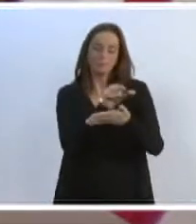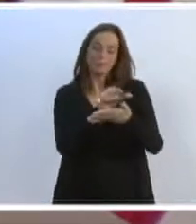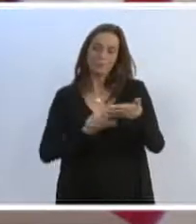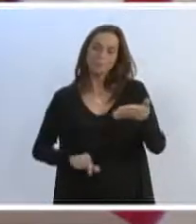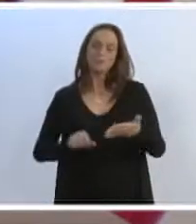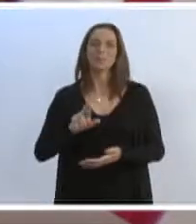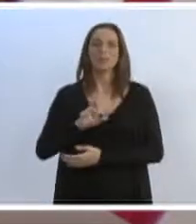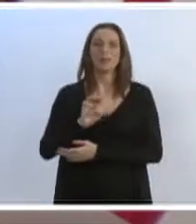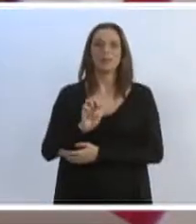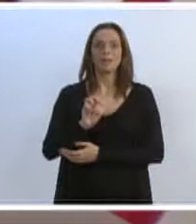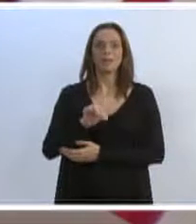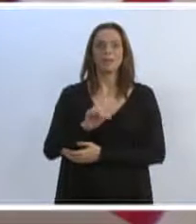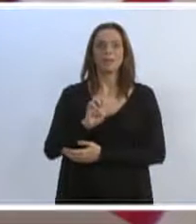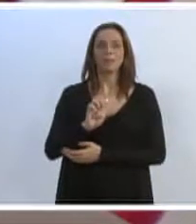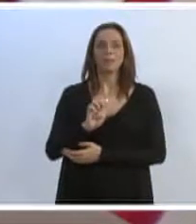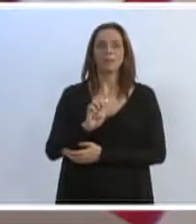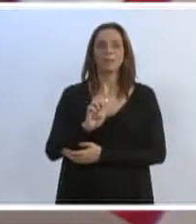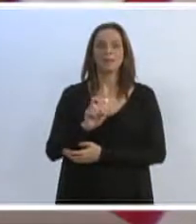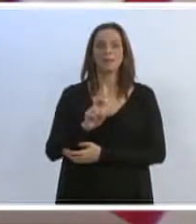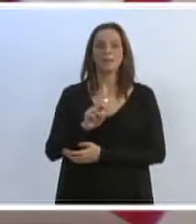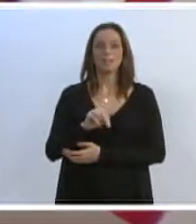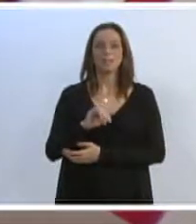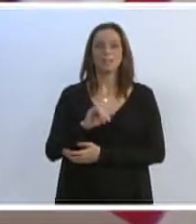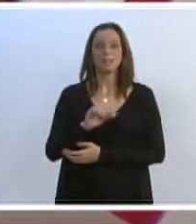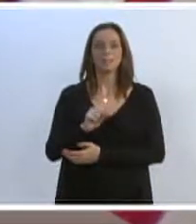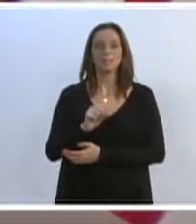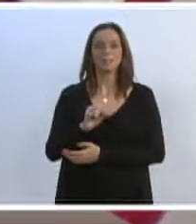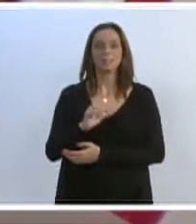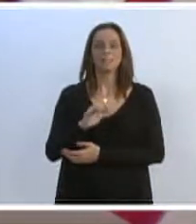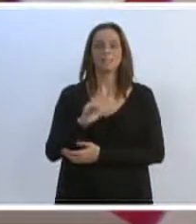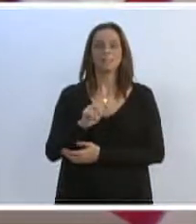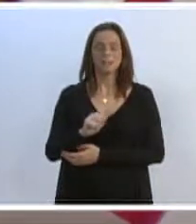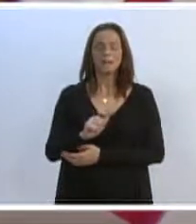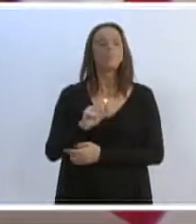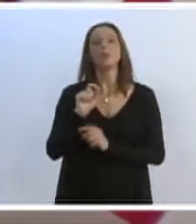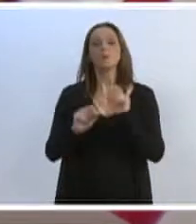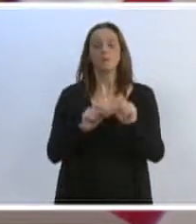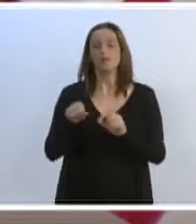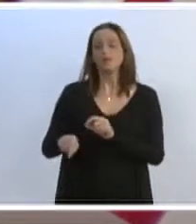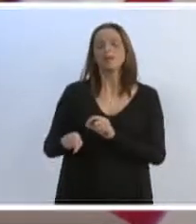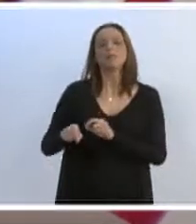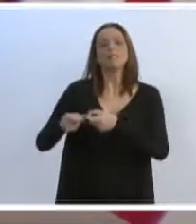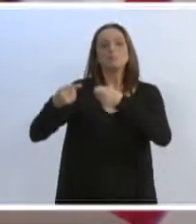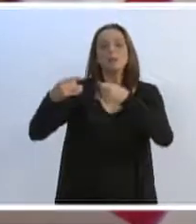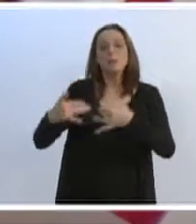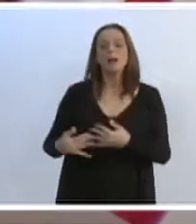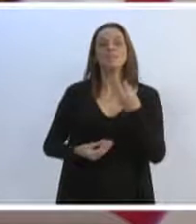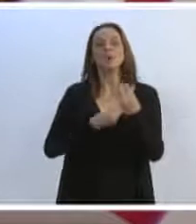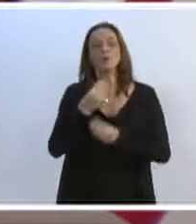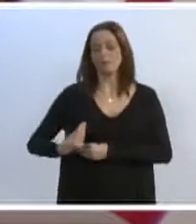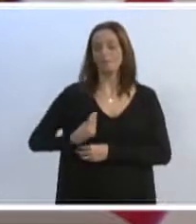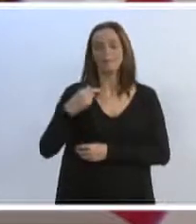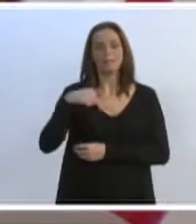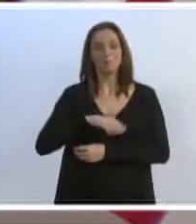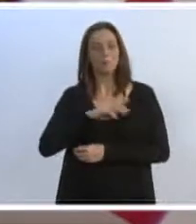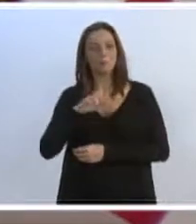Silva, aquele que nós temos e acreditamos, estudamos, entendemos e discutimos até hoje. Diz o Aldous